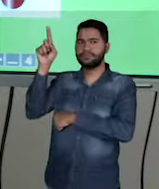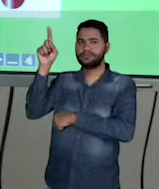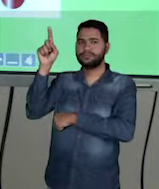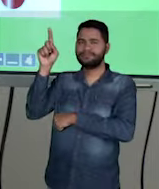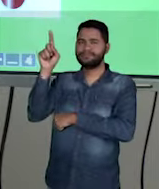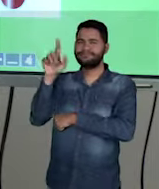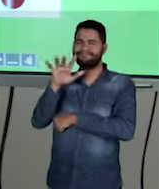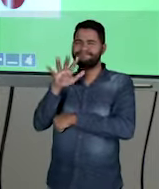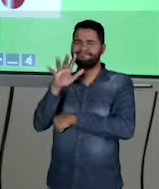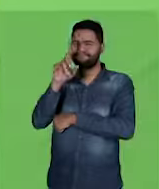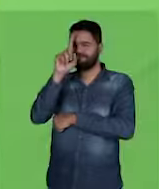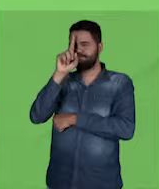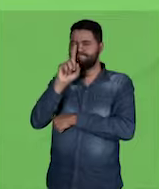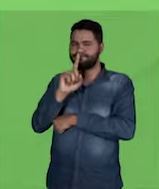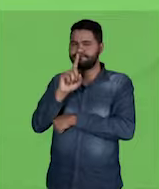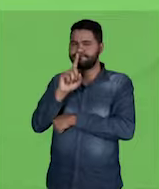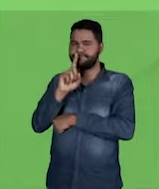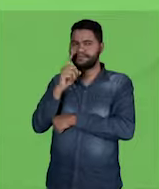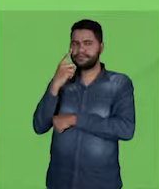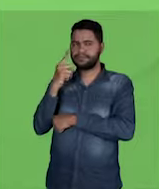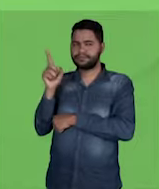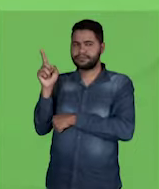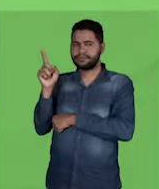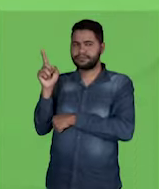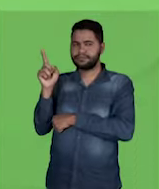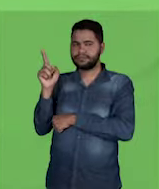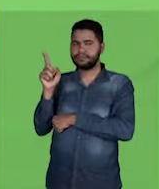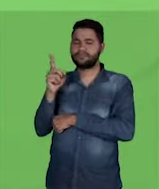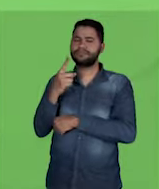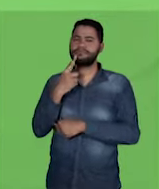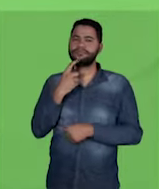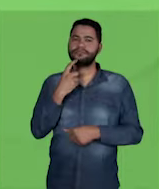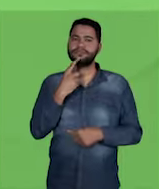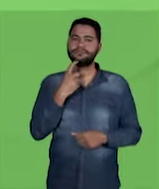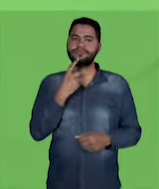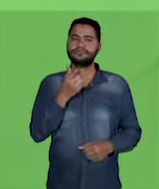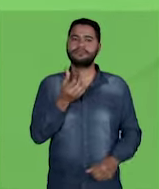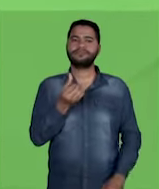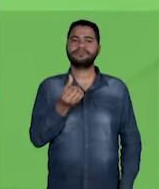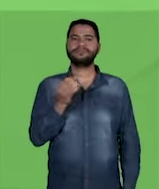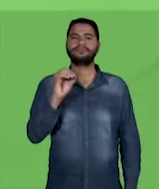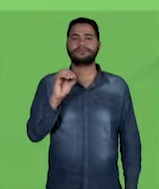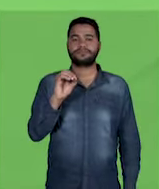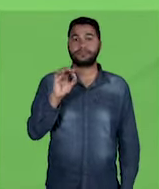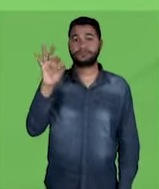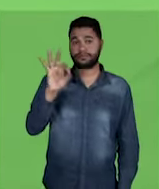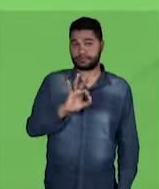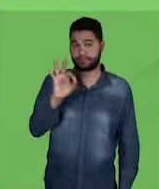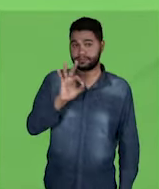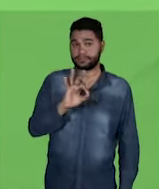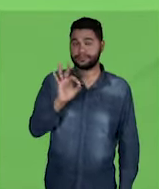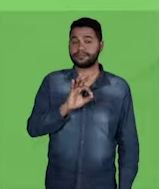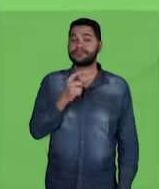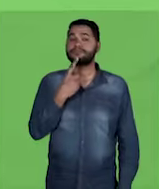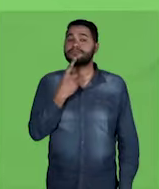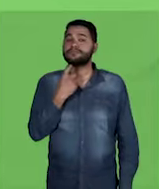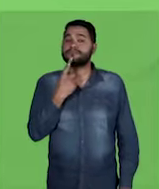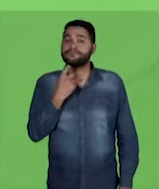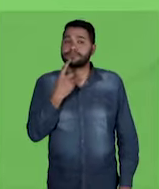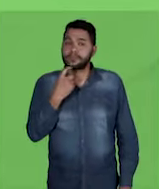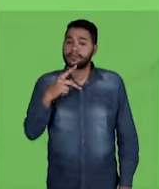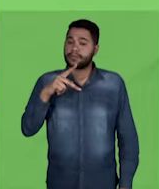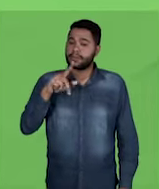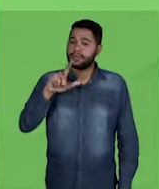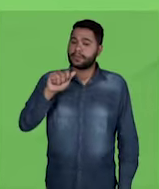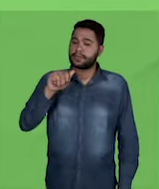meio amarelado. Então, eu tenho no sangue, 60% do que forma esse sangue é